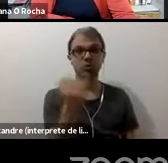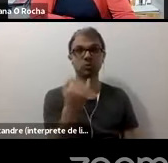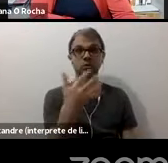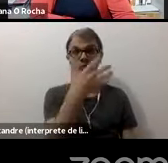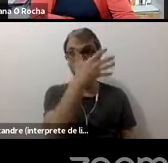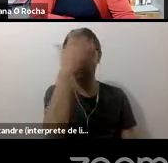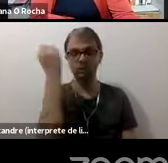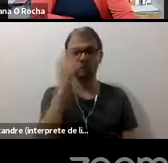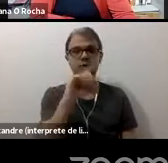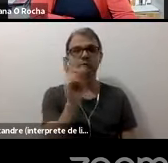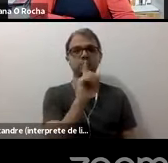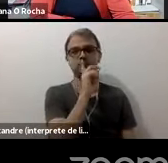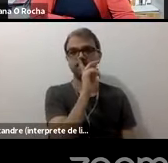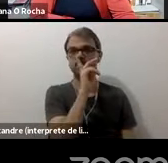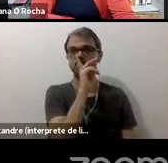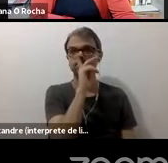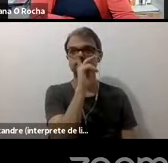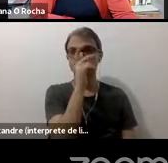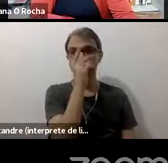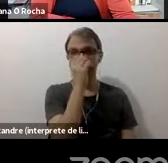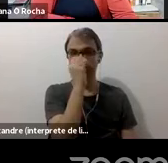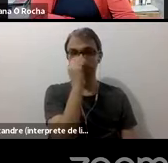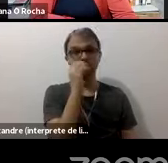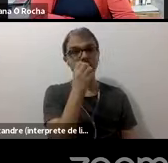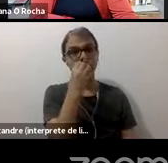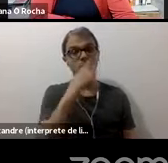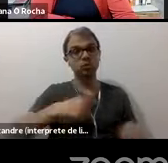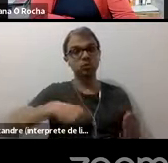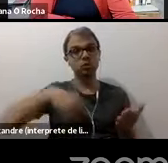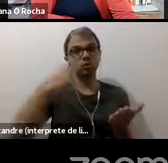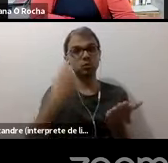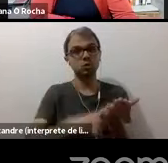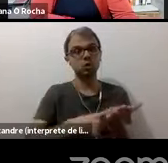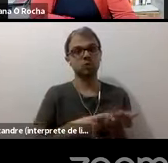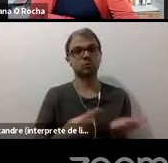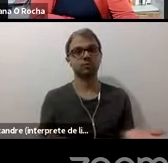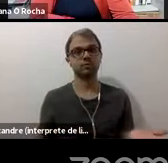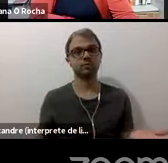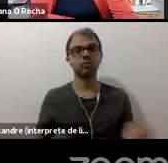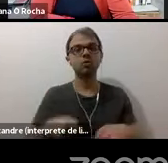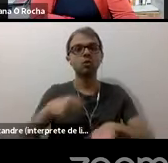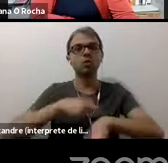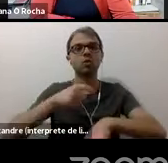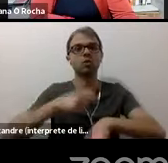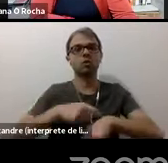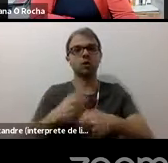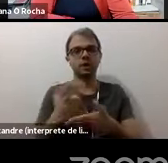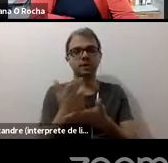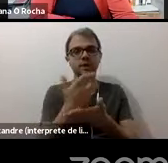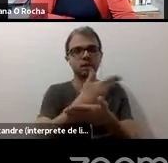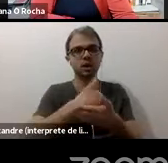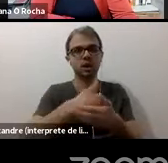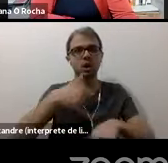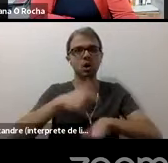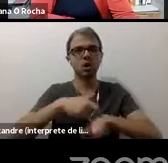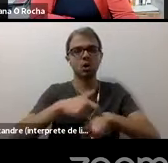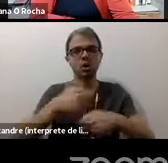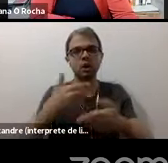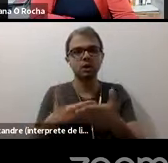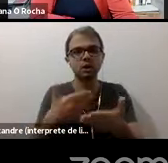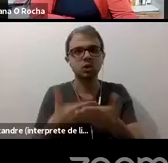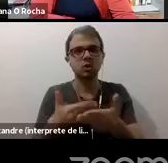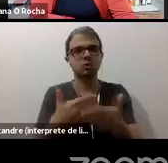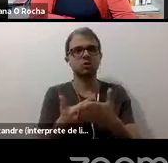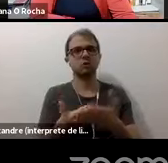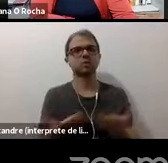de sol. Mas estabelecer e colocar lá, hora para desenhar, hora para estudar, hora para o horário da